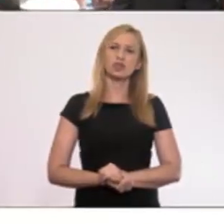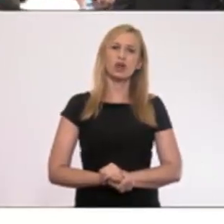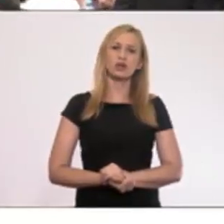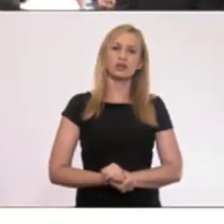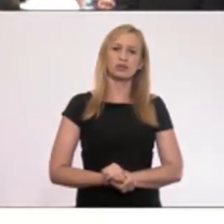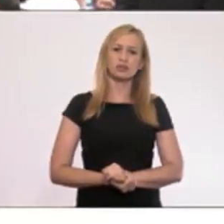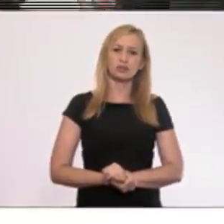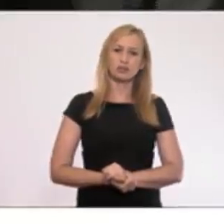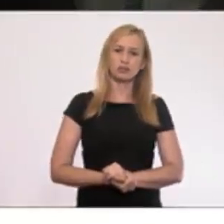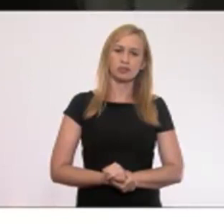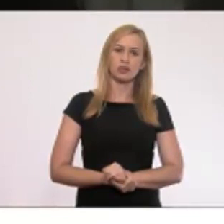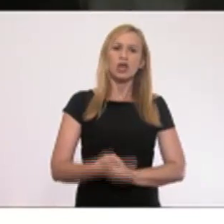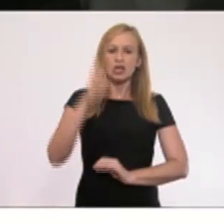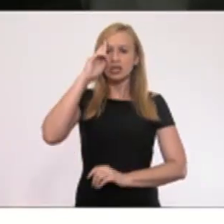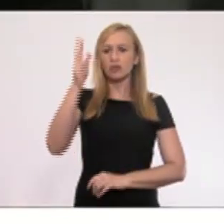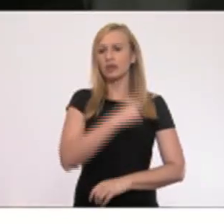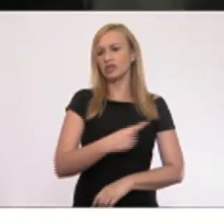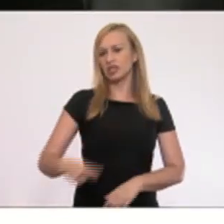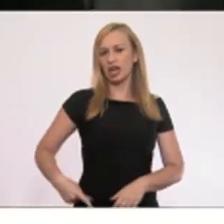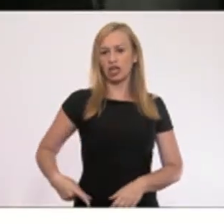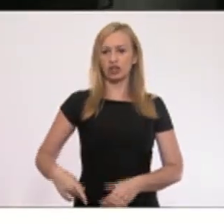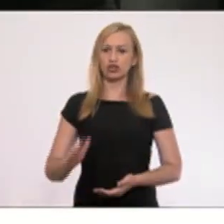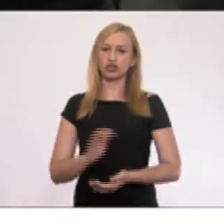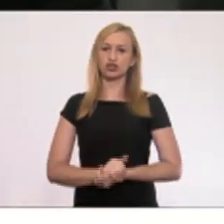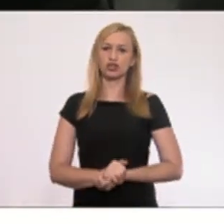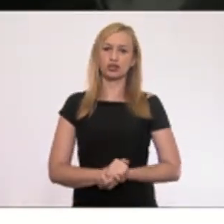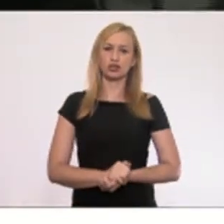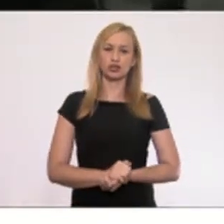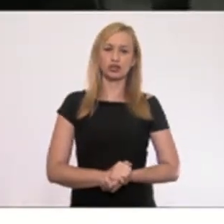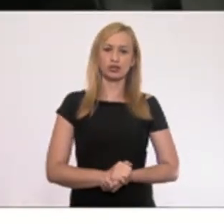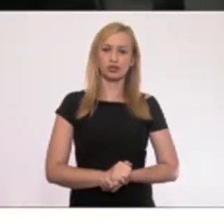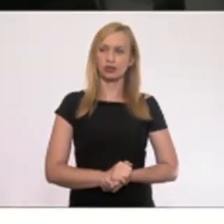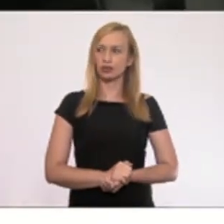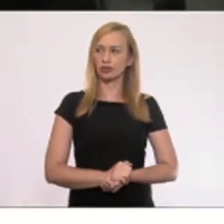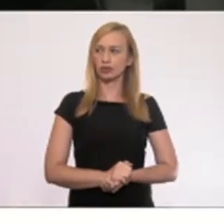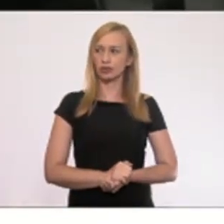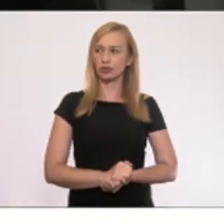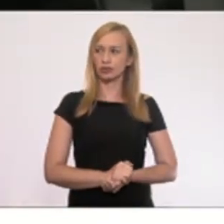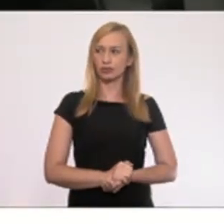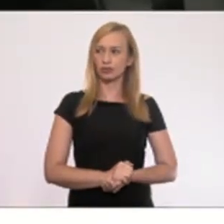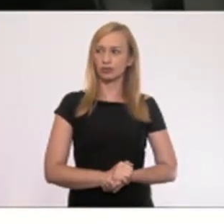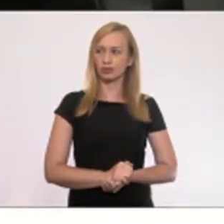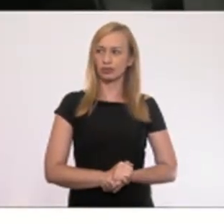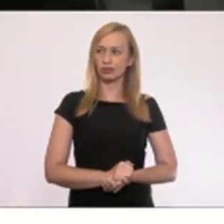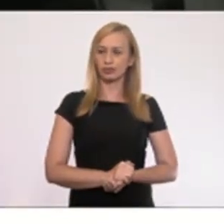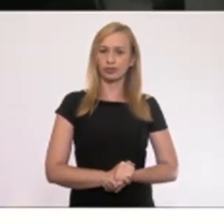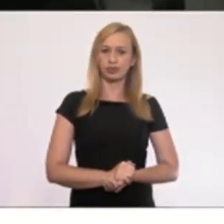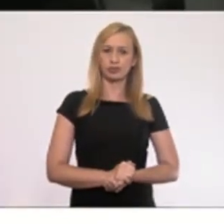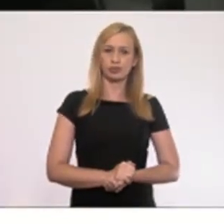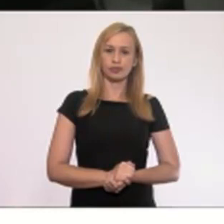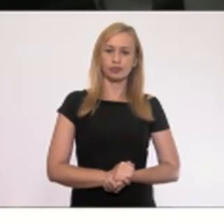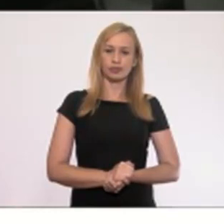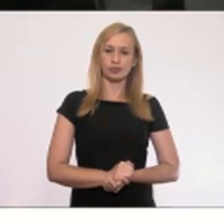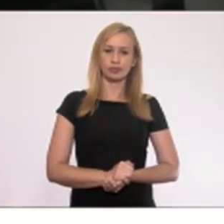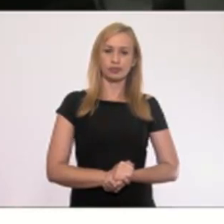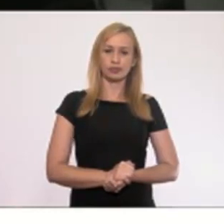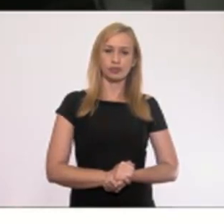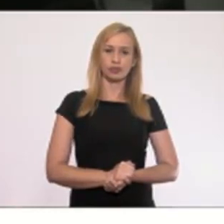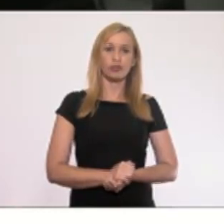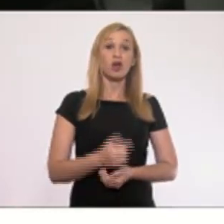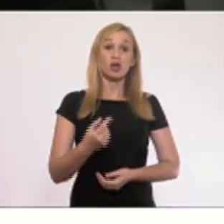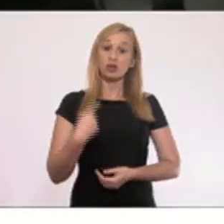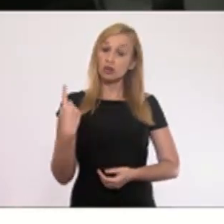Paulo. Senhor Presidente, Vossa Excelência há de convir que nós temos aqui na